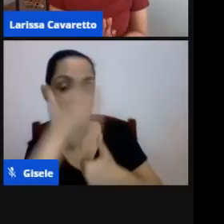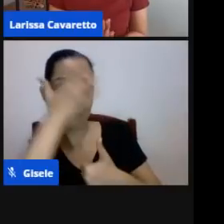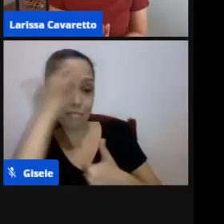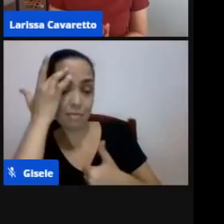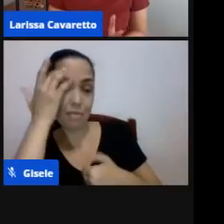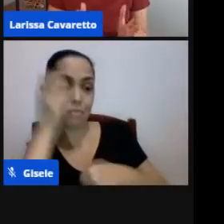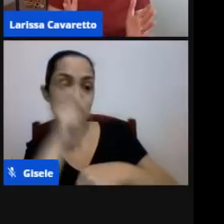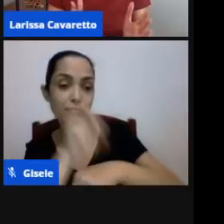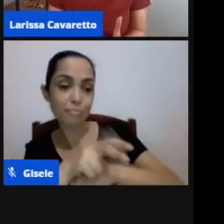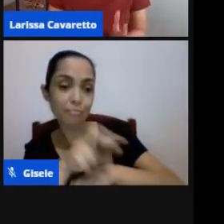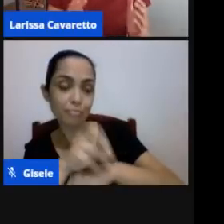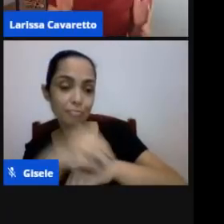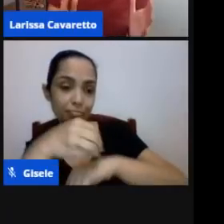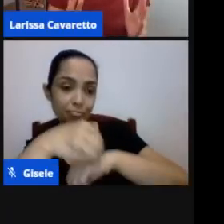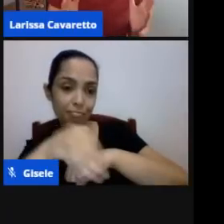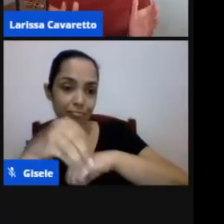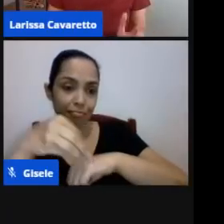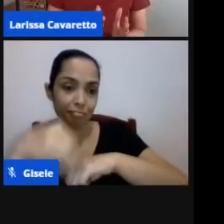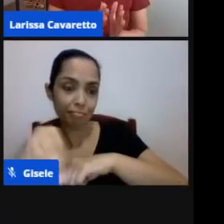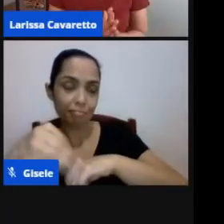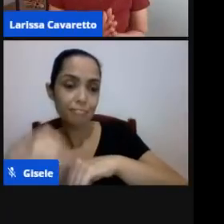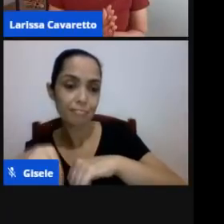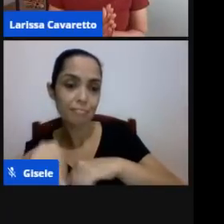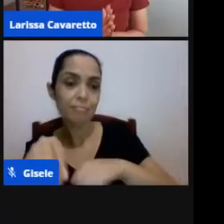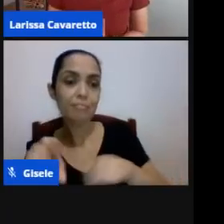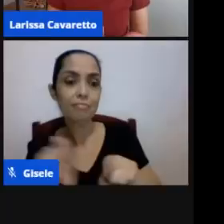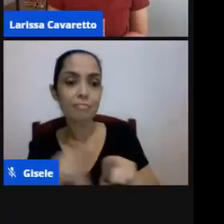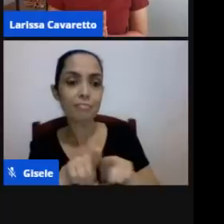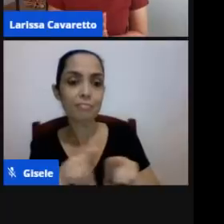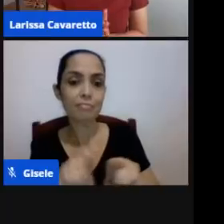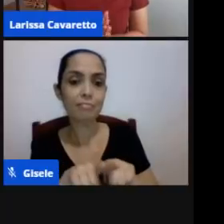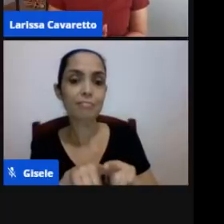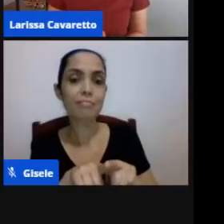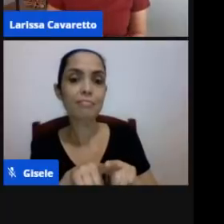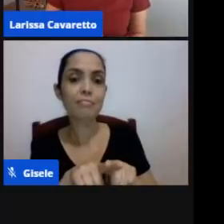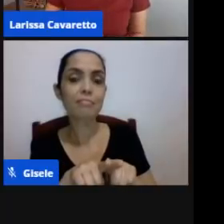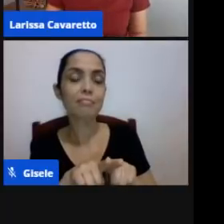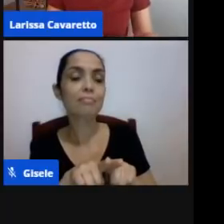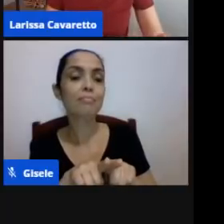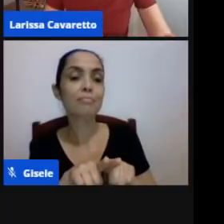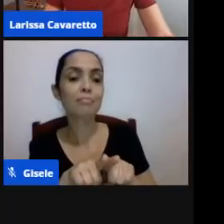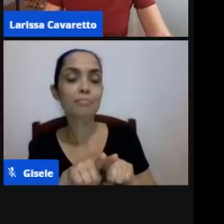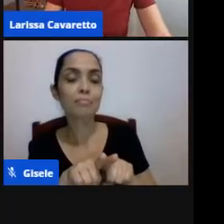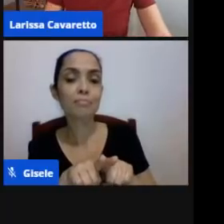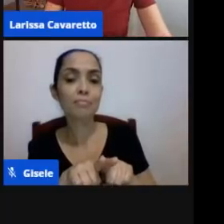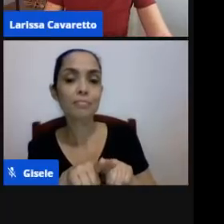se você está de máscara, mas ela, como medida de maneira isolada, não funciona.